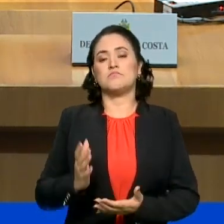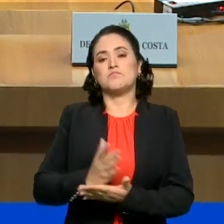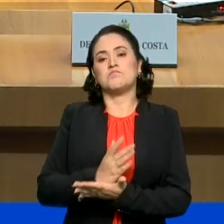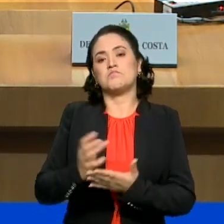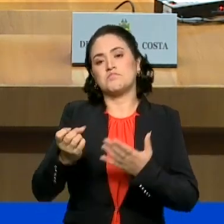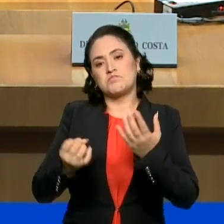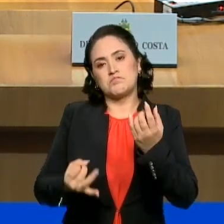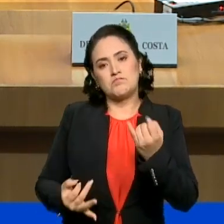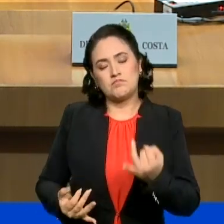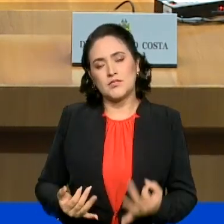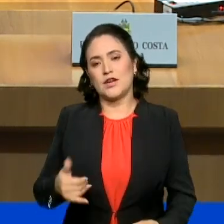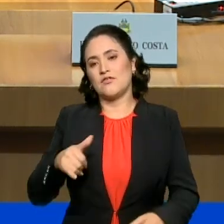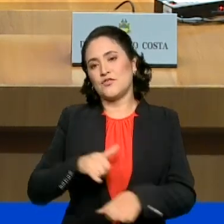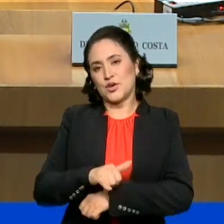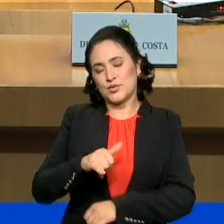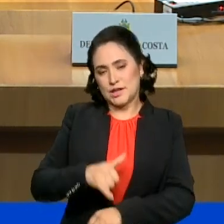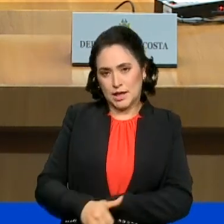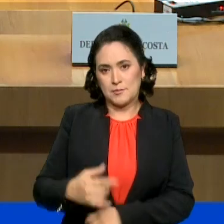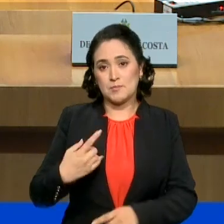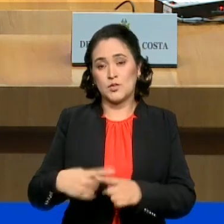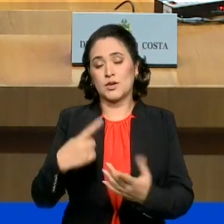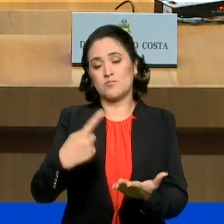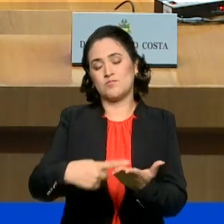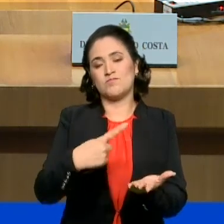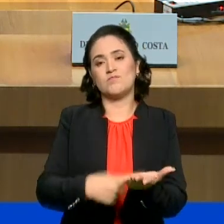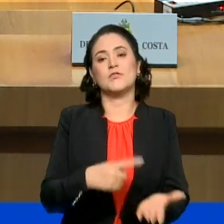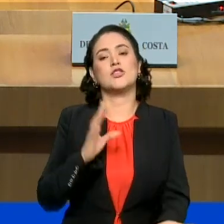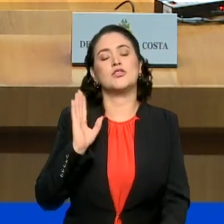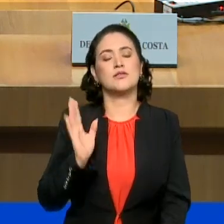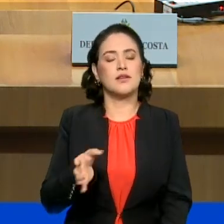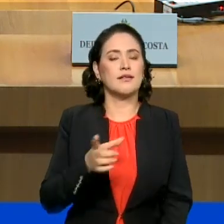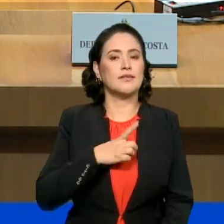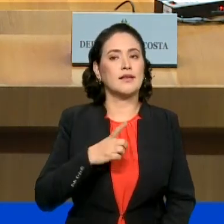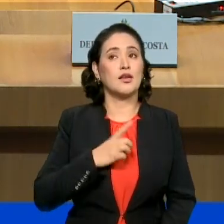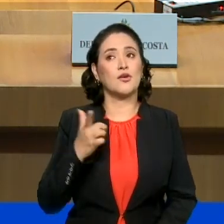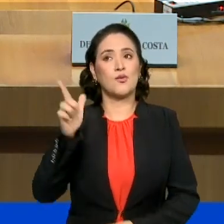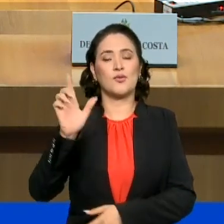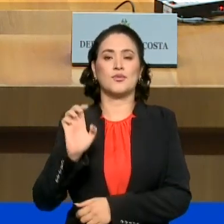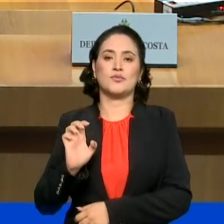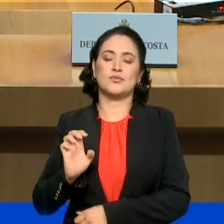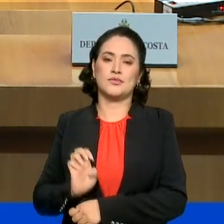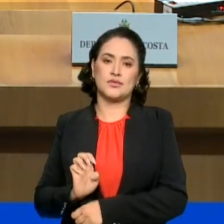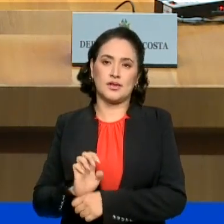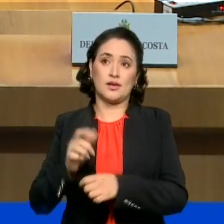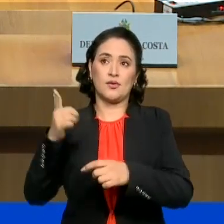conta das agendas, né, políticas, que nós estamos em pleno